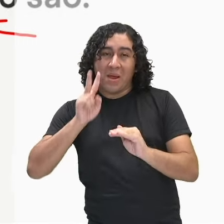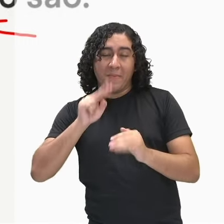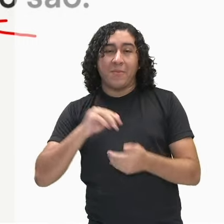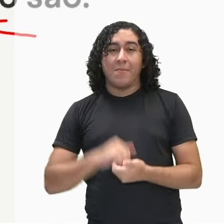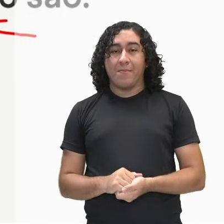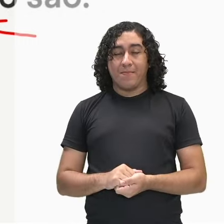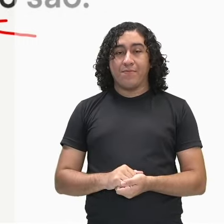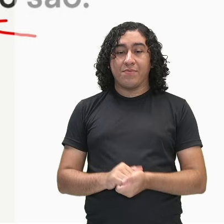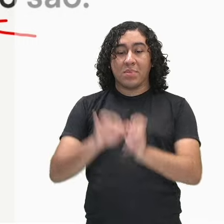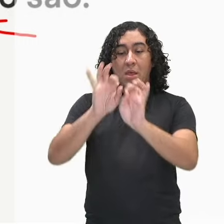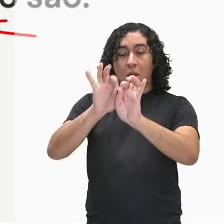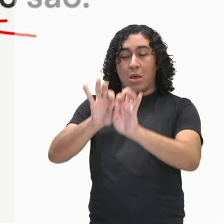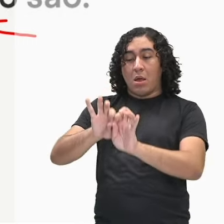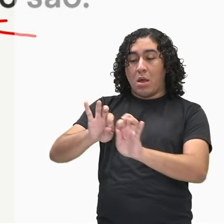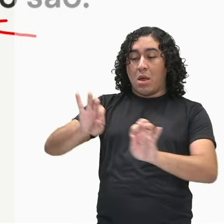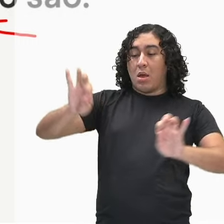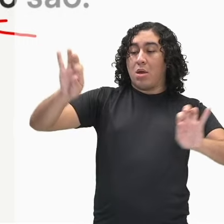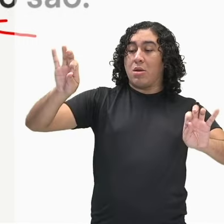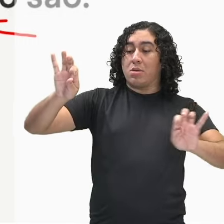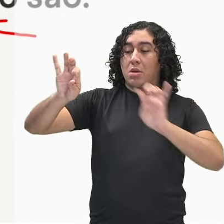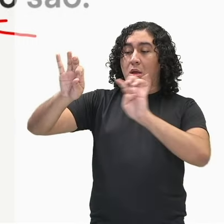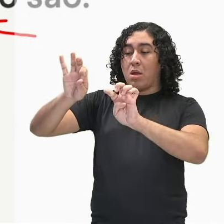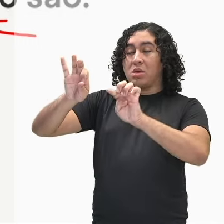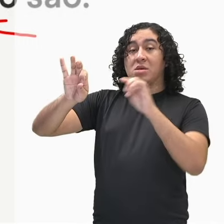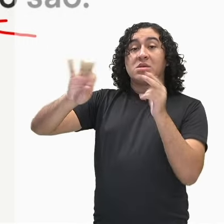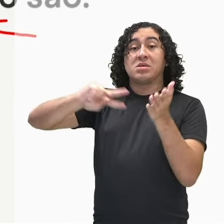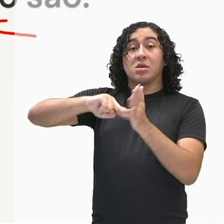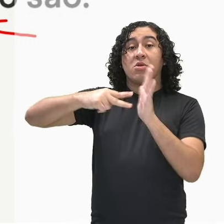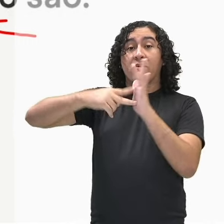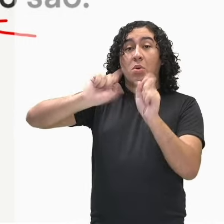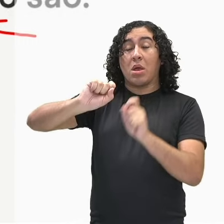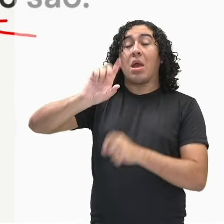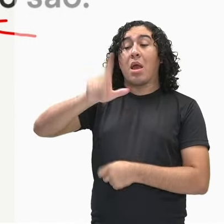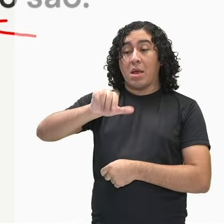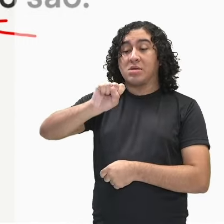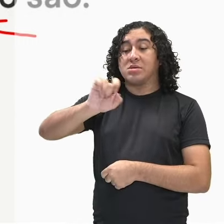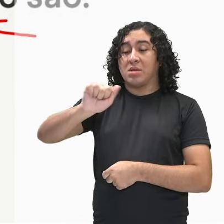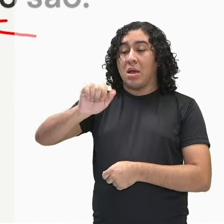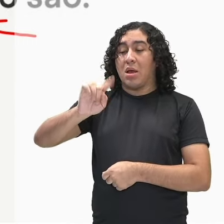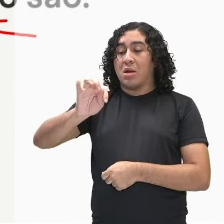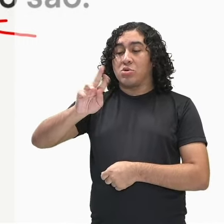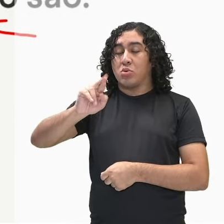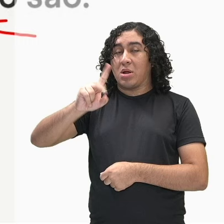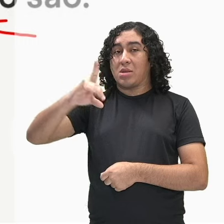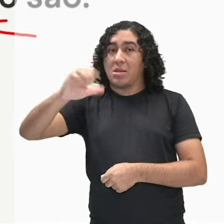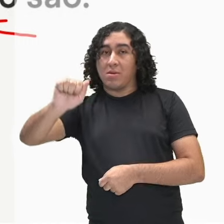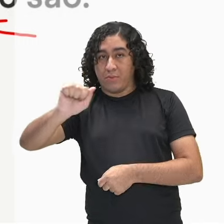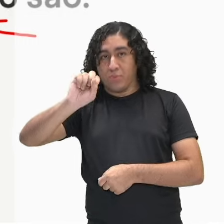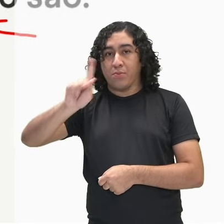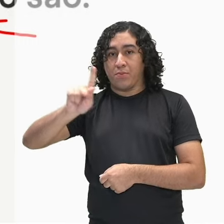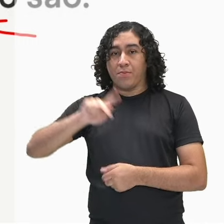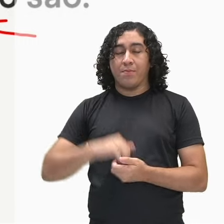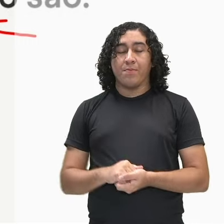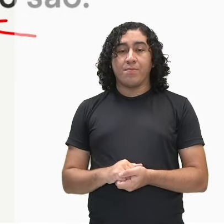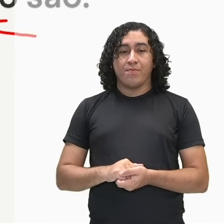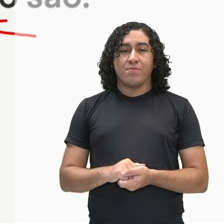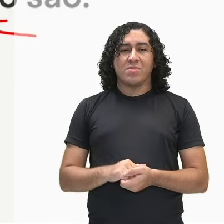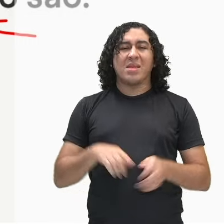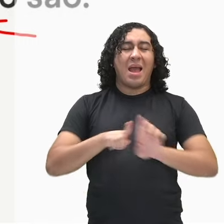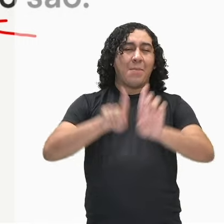a reta me fala que ali seria uma solução saturada, tá? Ah, professor,